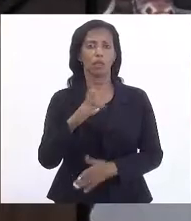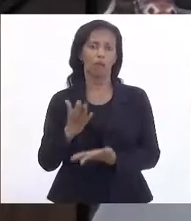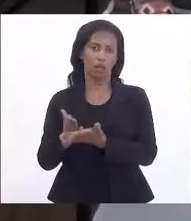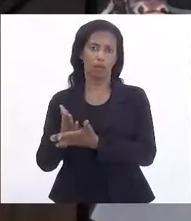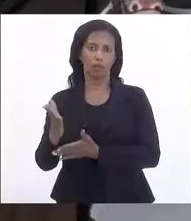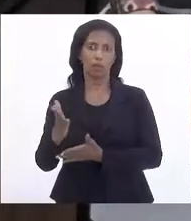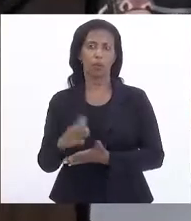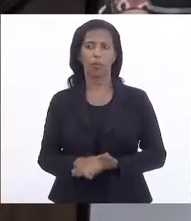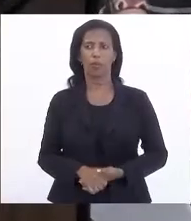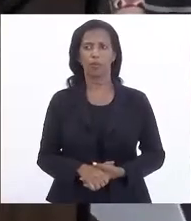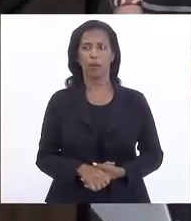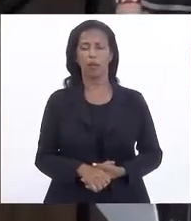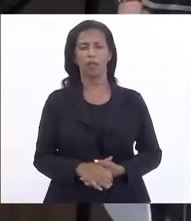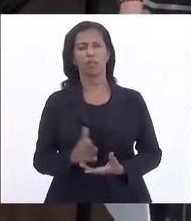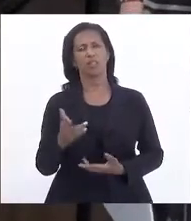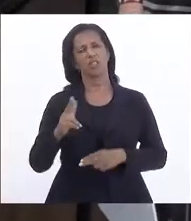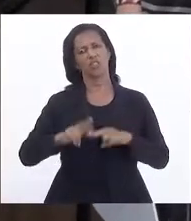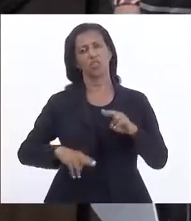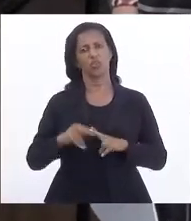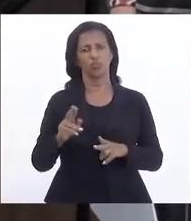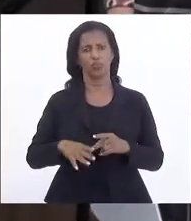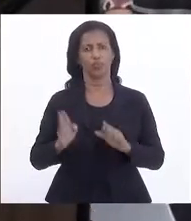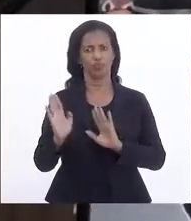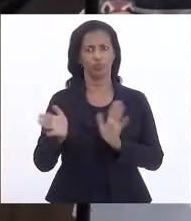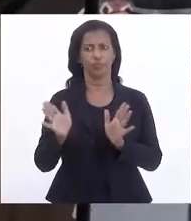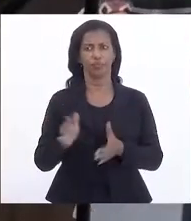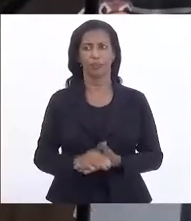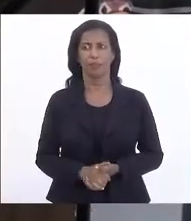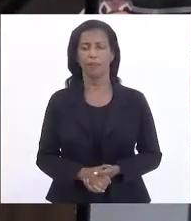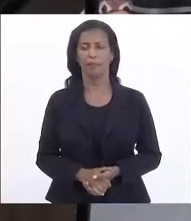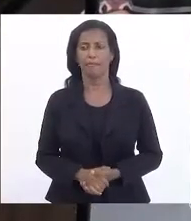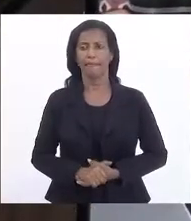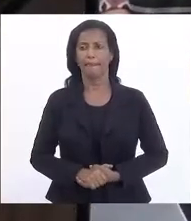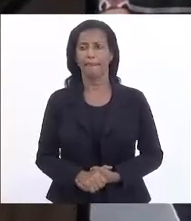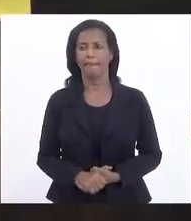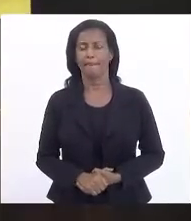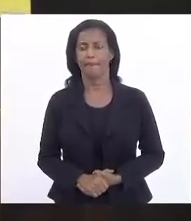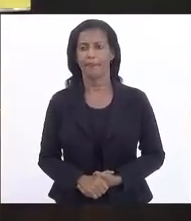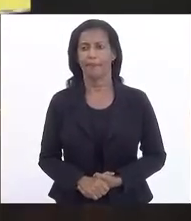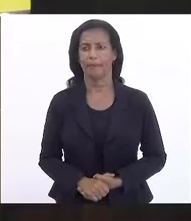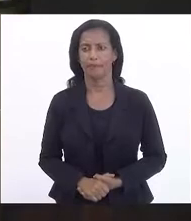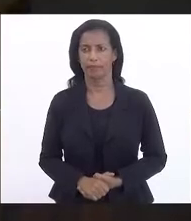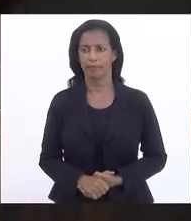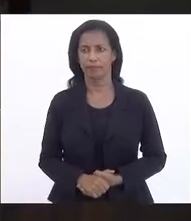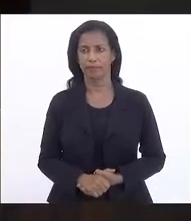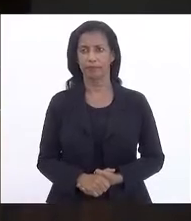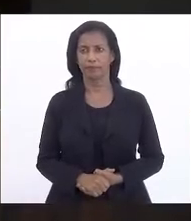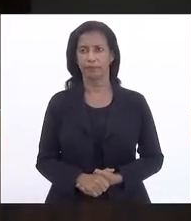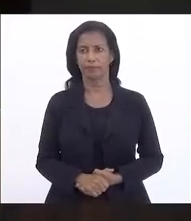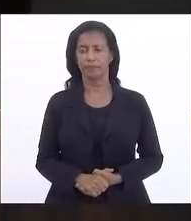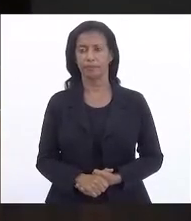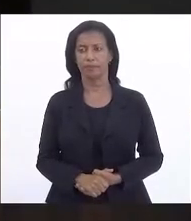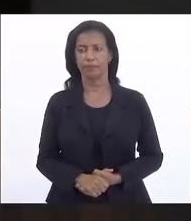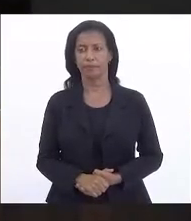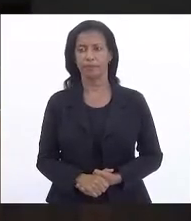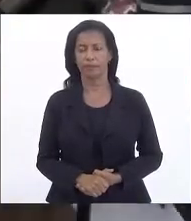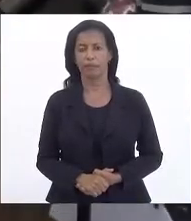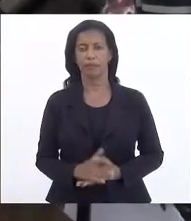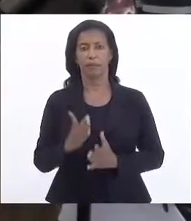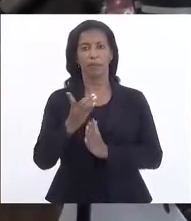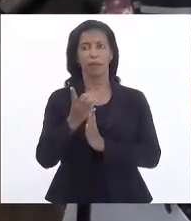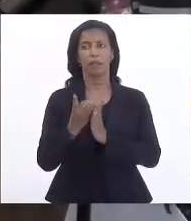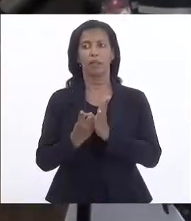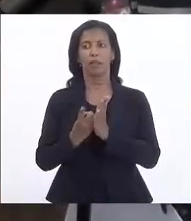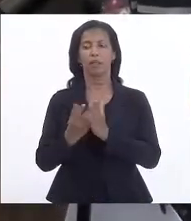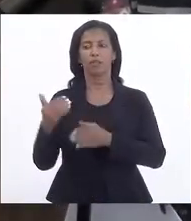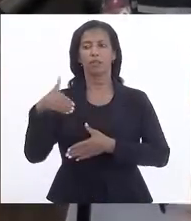aprovados já desde junho presidente mas eu pedi assume aqui pilota por favor a declaração de voto no